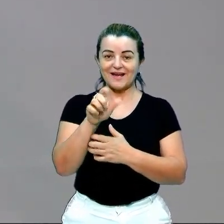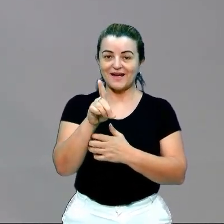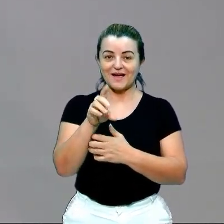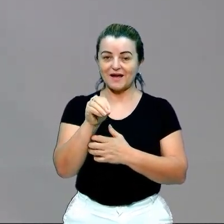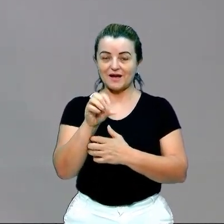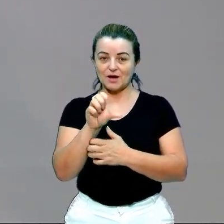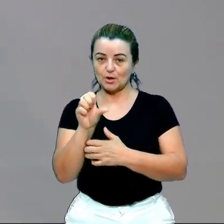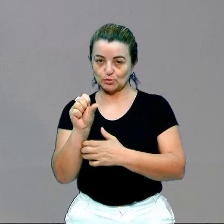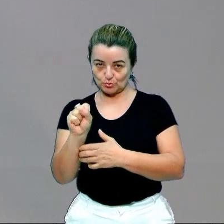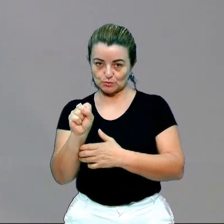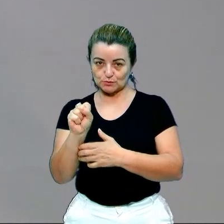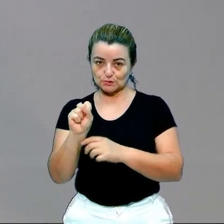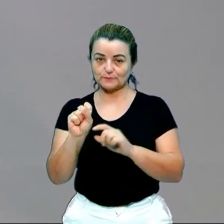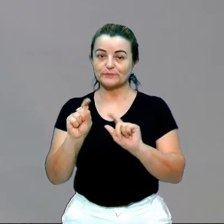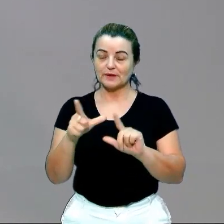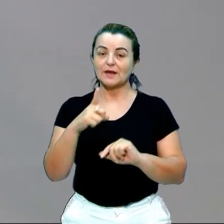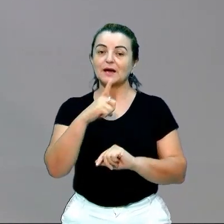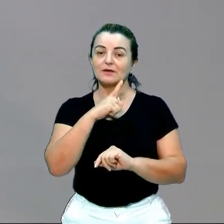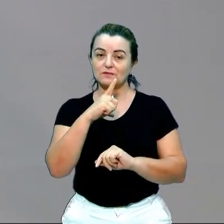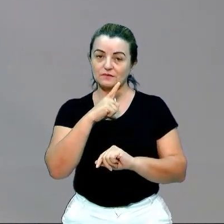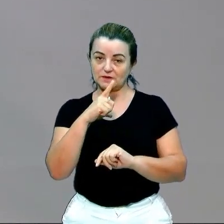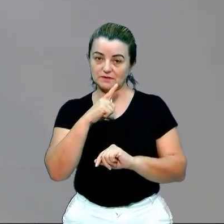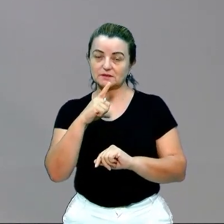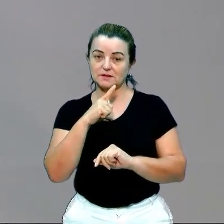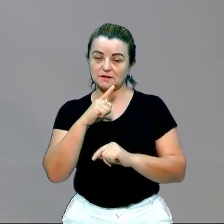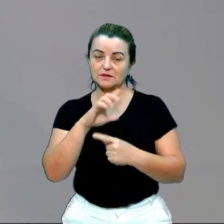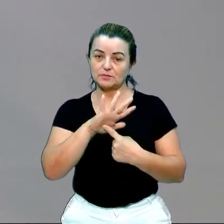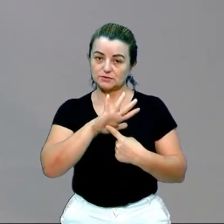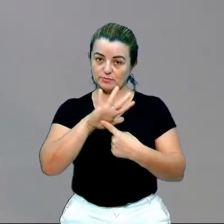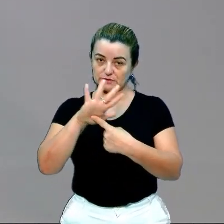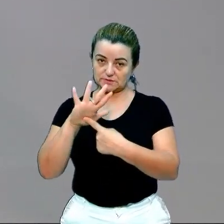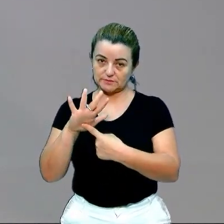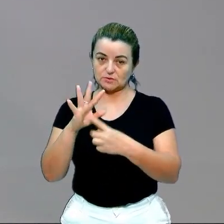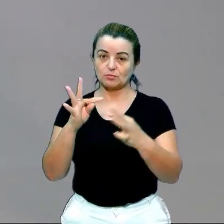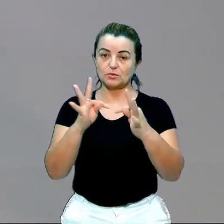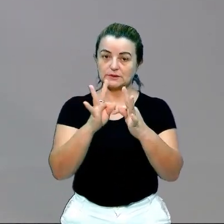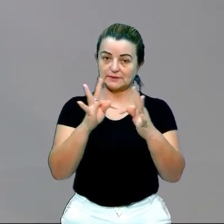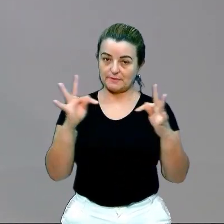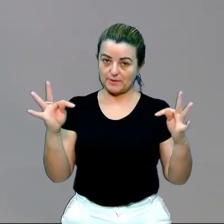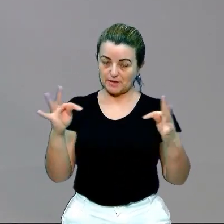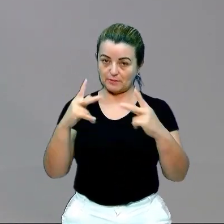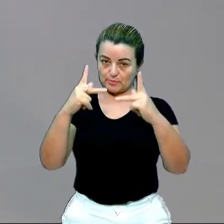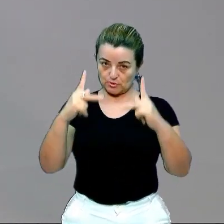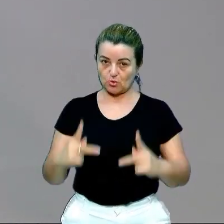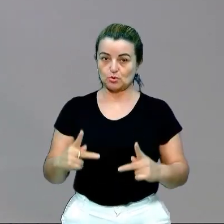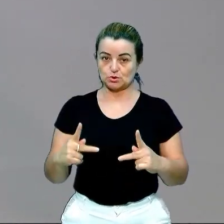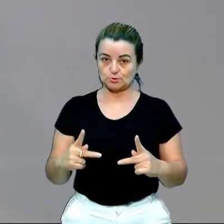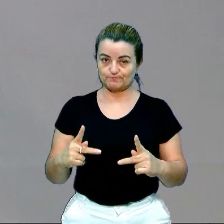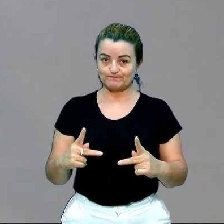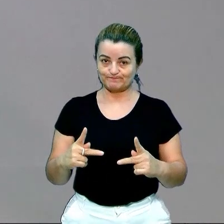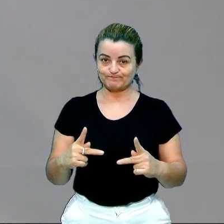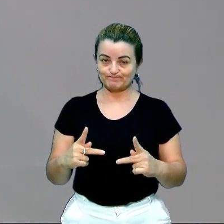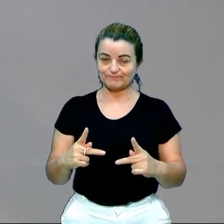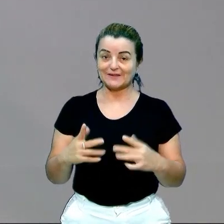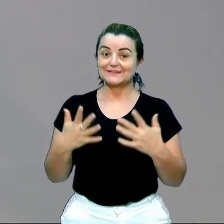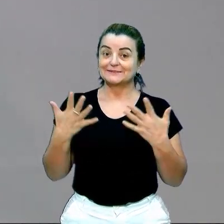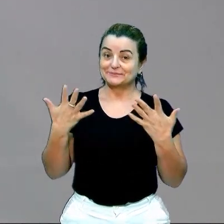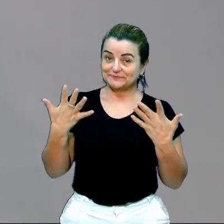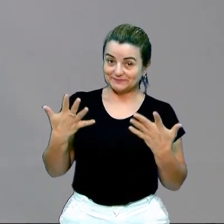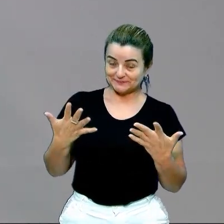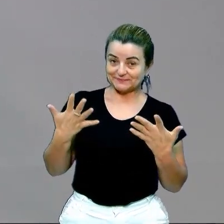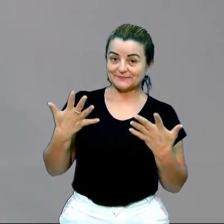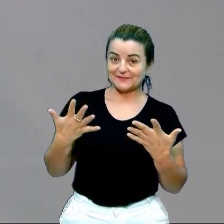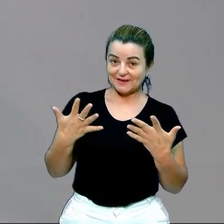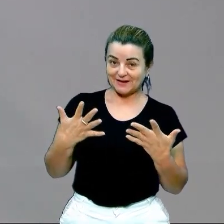elemento, mas ela obrigatoriamente, né, a banca tem que te fornecer uma tabela periódica. E aí que está